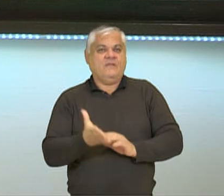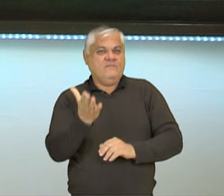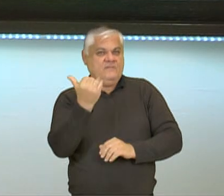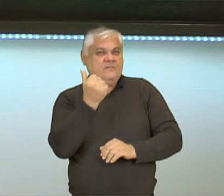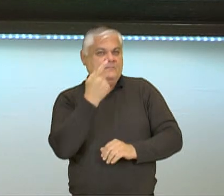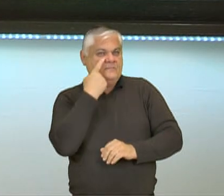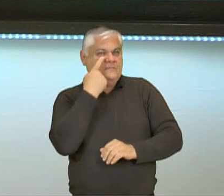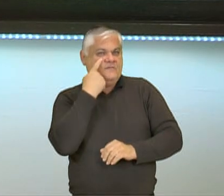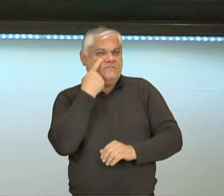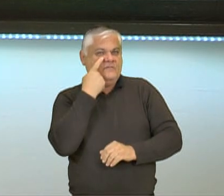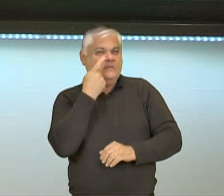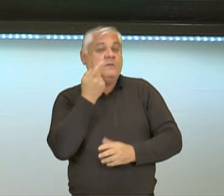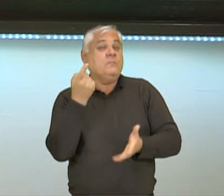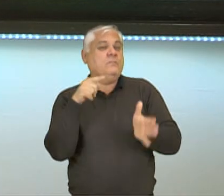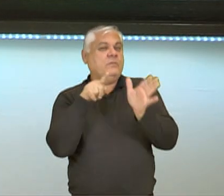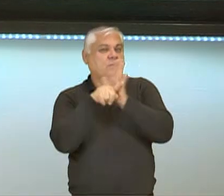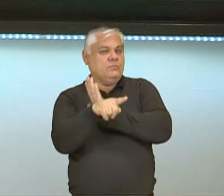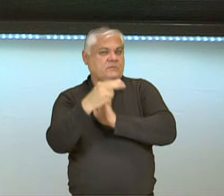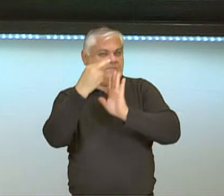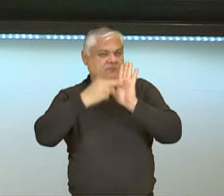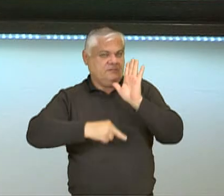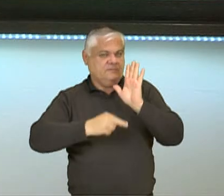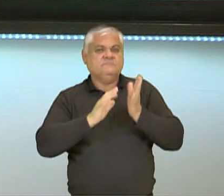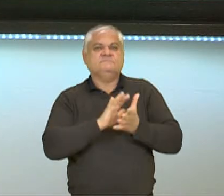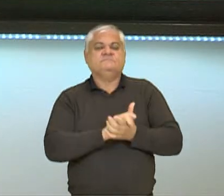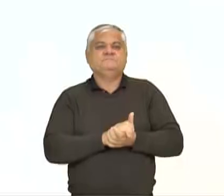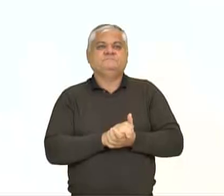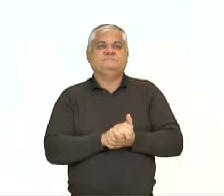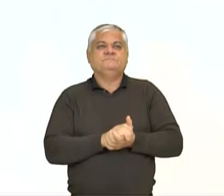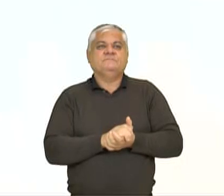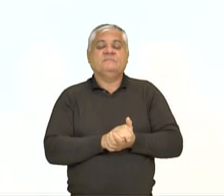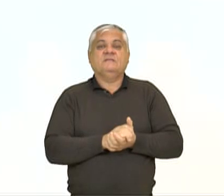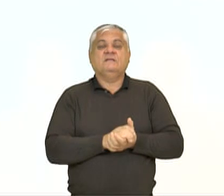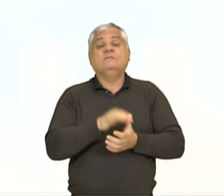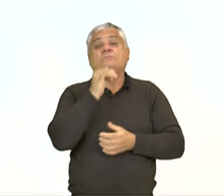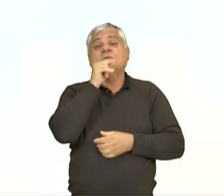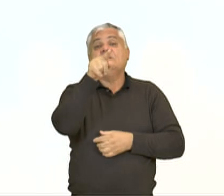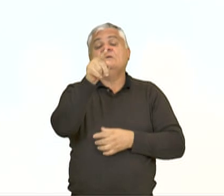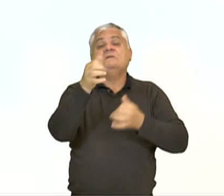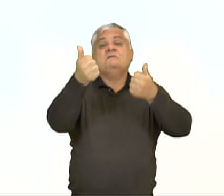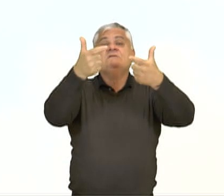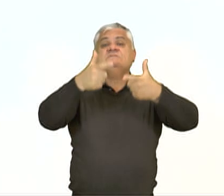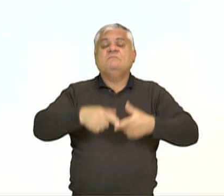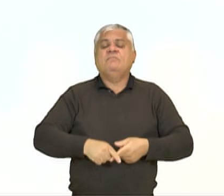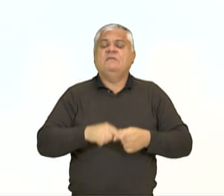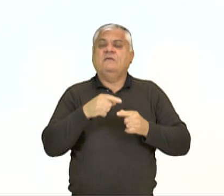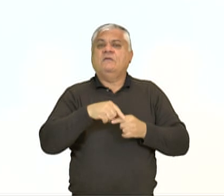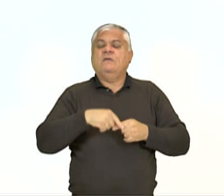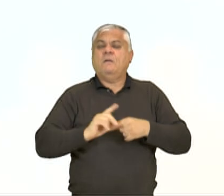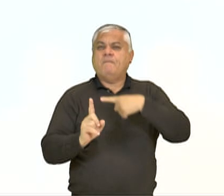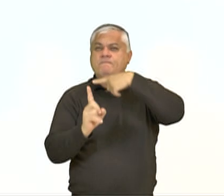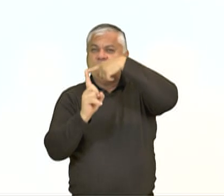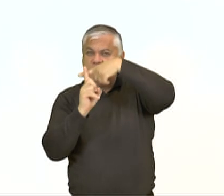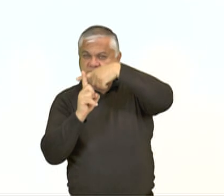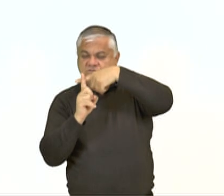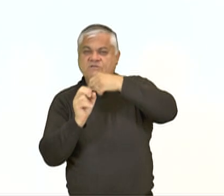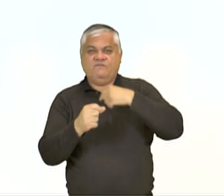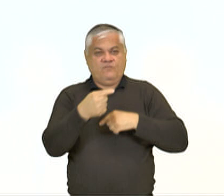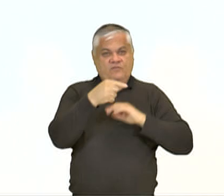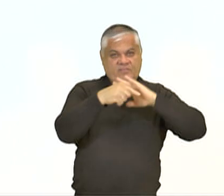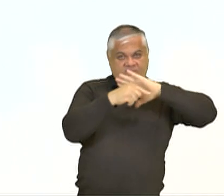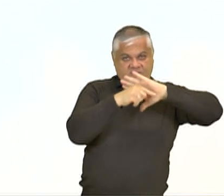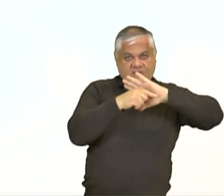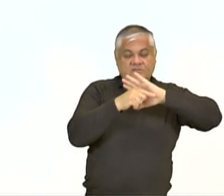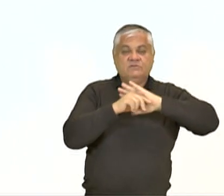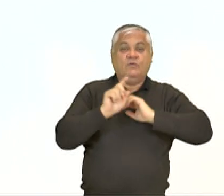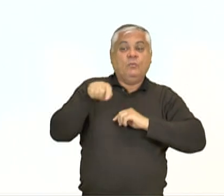Vamos ver qual é a pergunta? Bom, a pergunta era: cite um ponto positivo e um negativo sobre